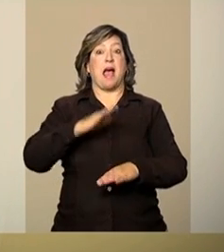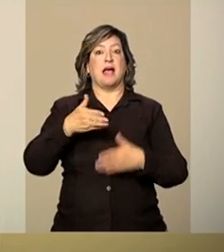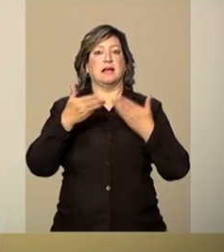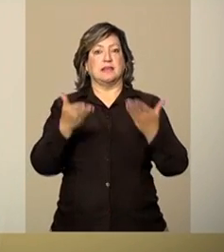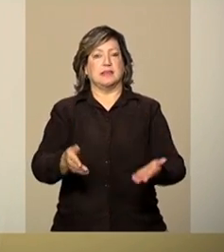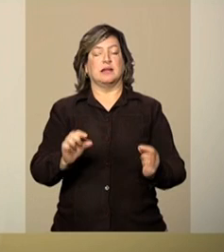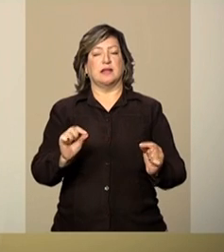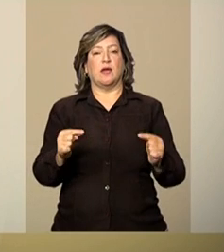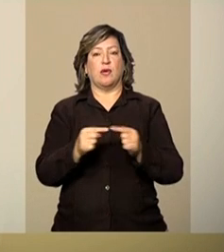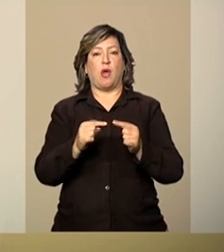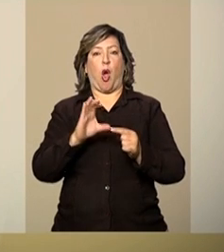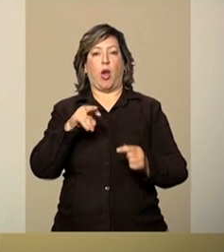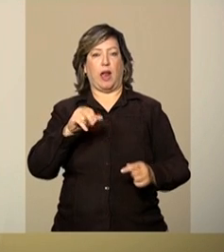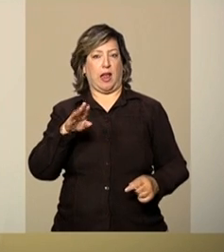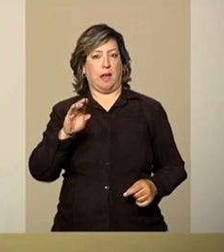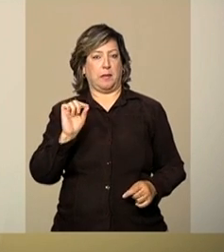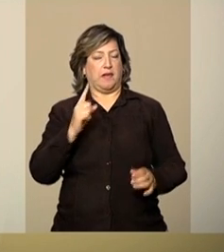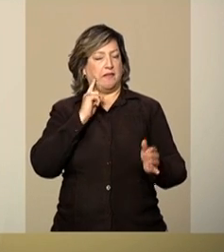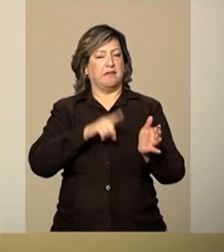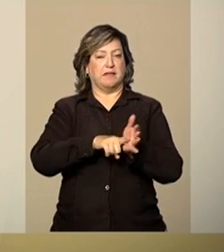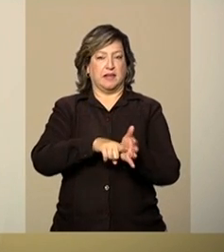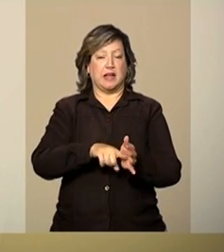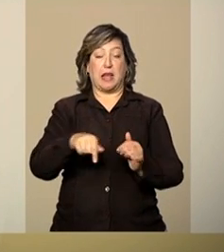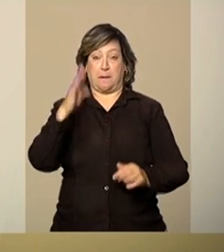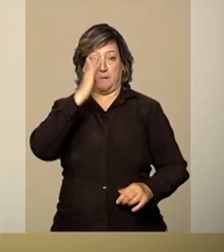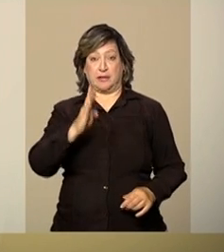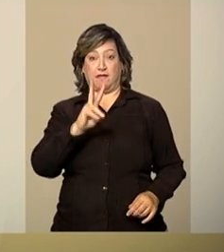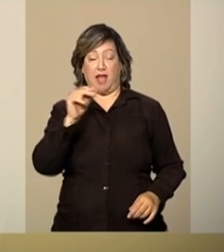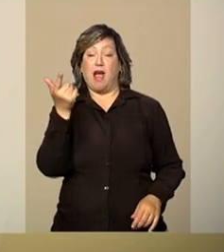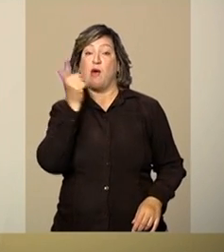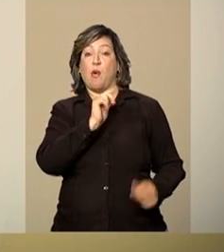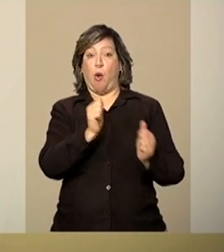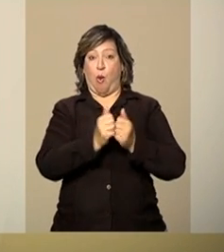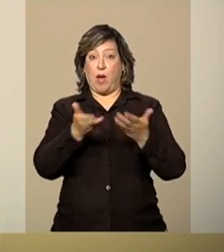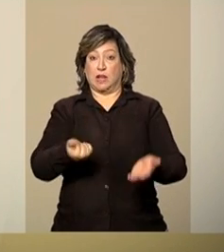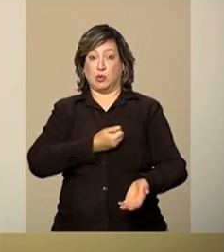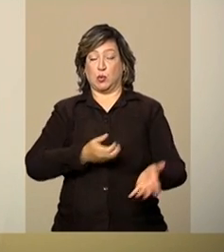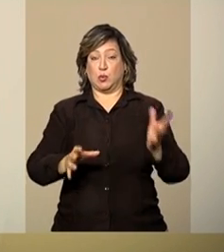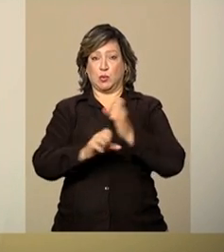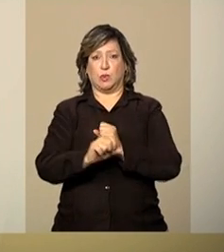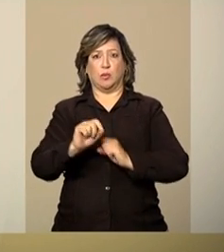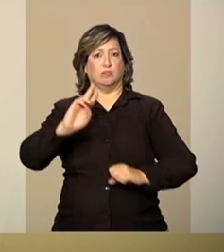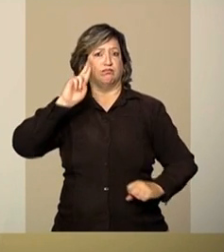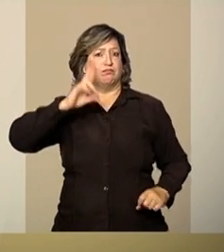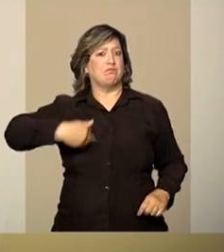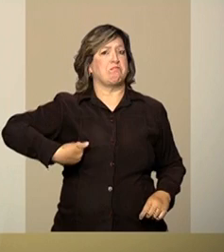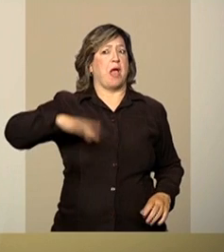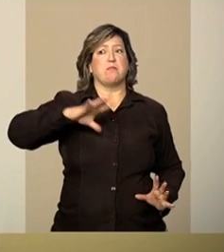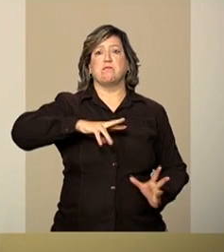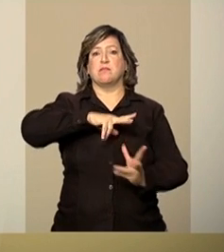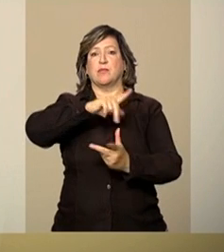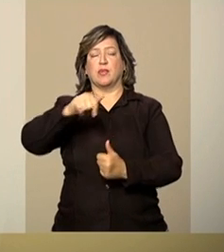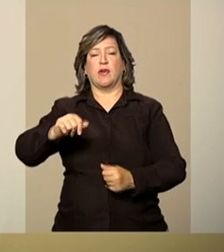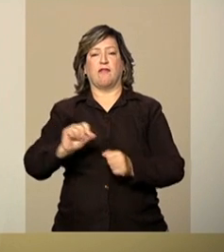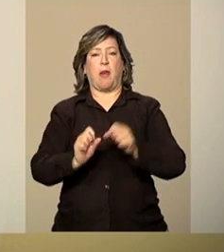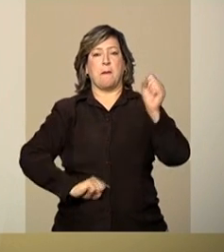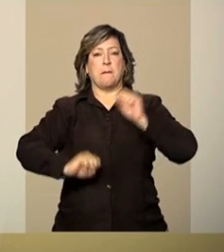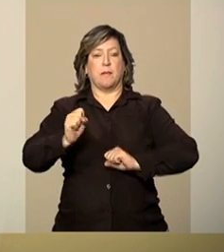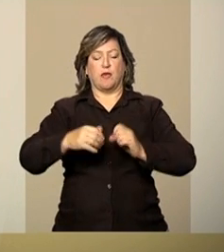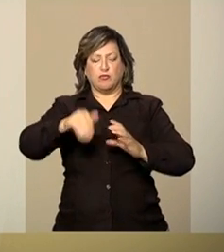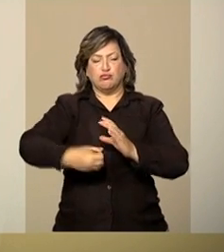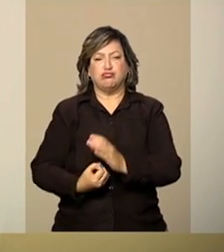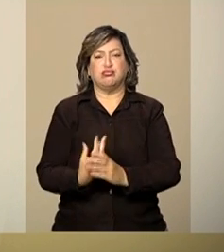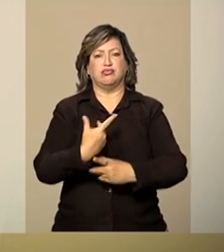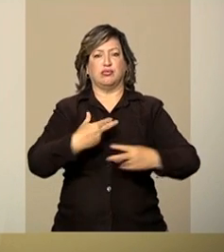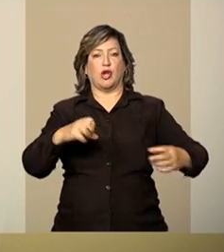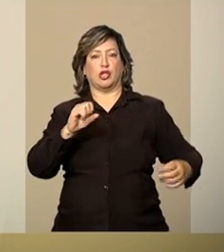avaliação da Conab o Brasil vai alcançar com esse recorde a liderança mundial na produção de soja mostrando